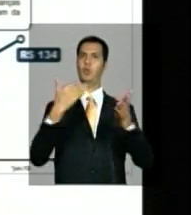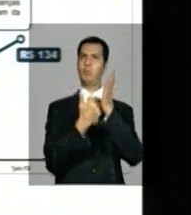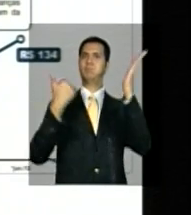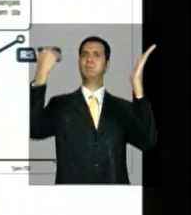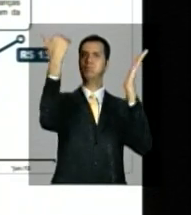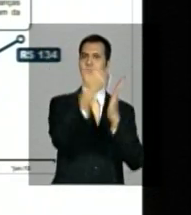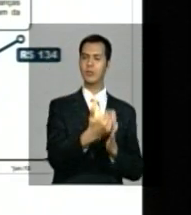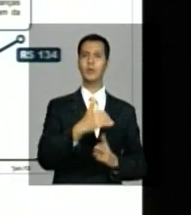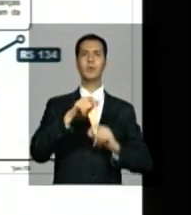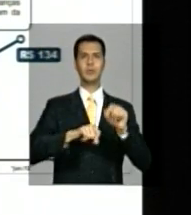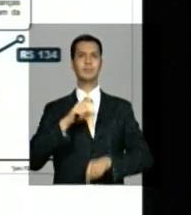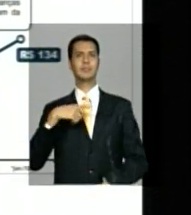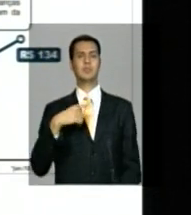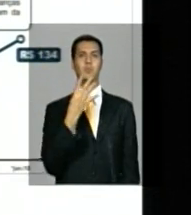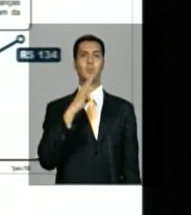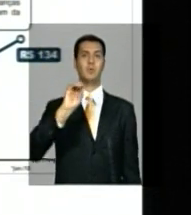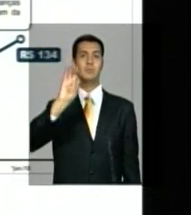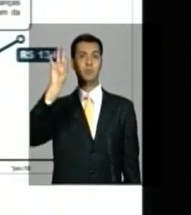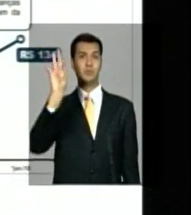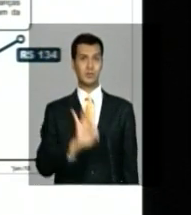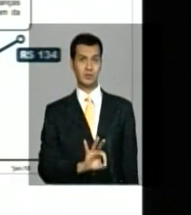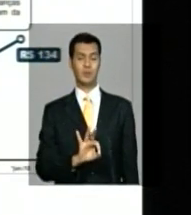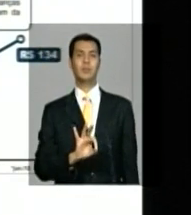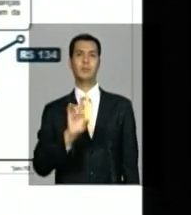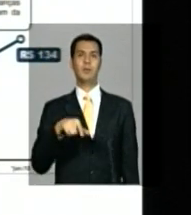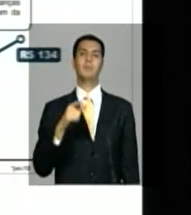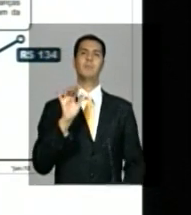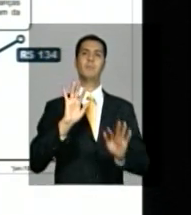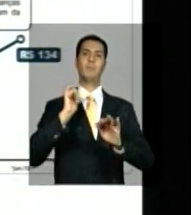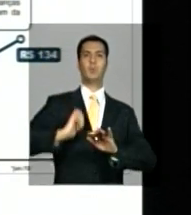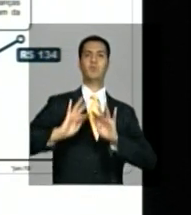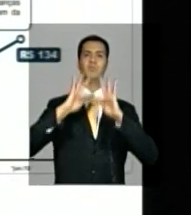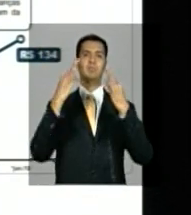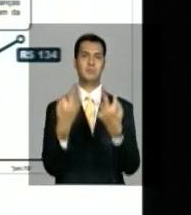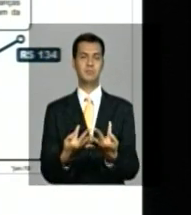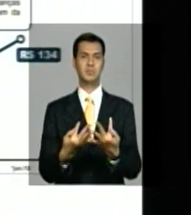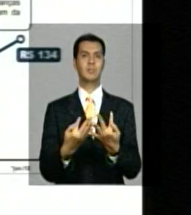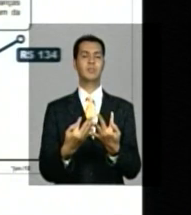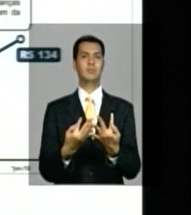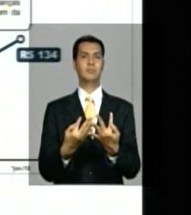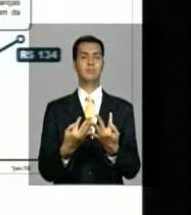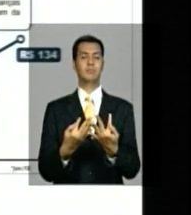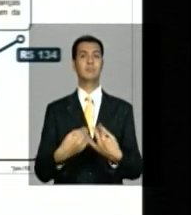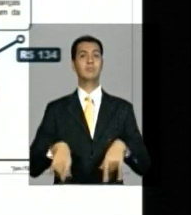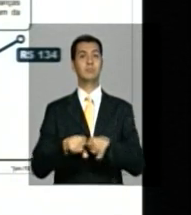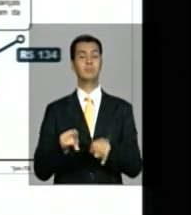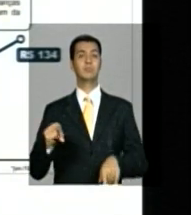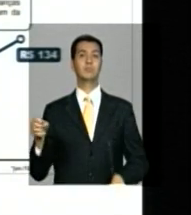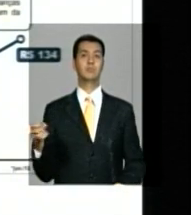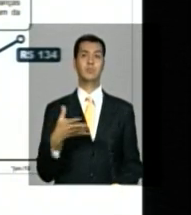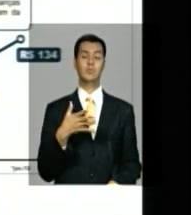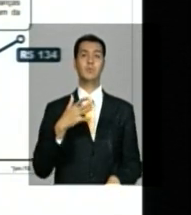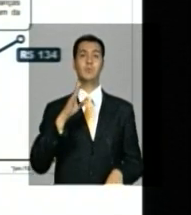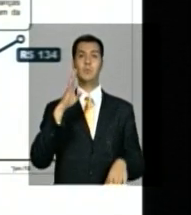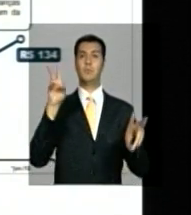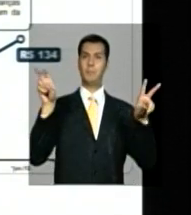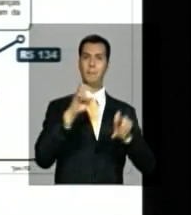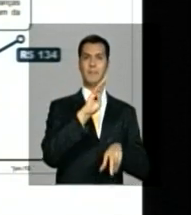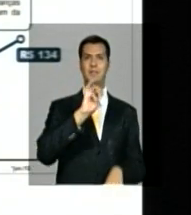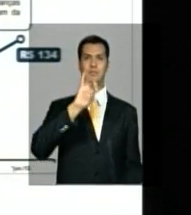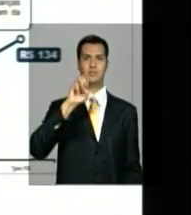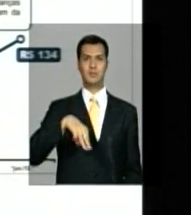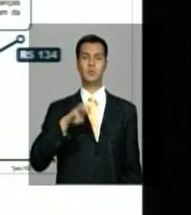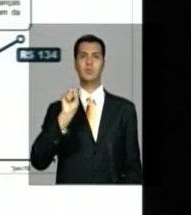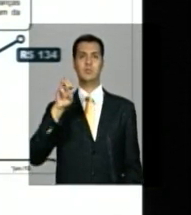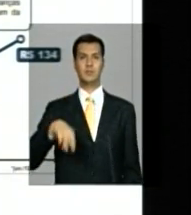tivemos uma ampliação de 40% do orçamento do Bolsa Família com o lançamento do Brasil sem miséria e um aumento médio do benefício